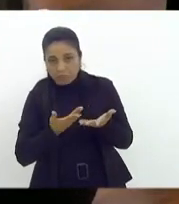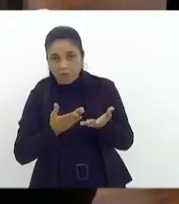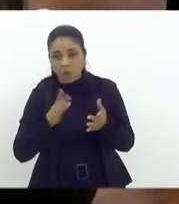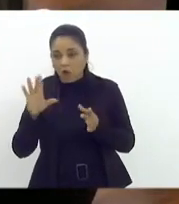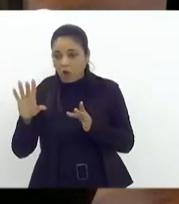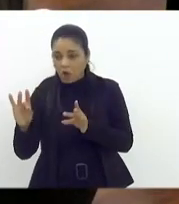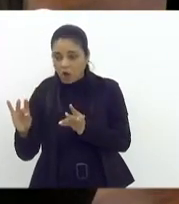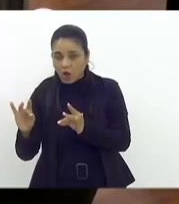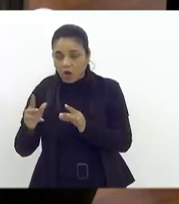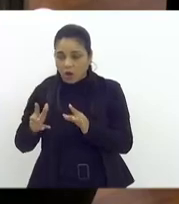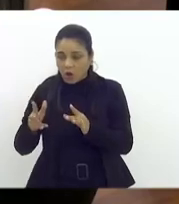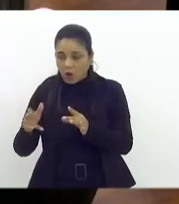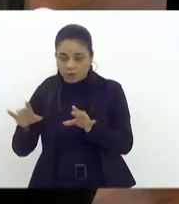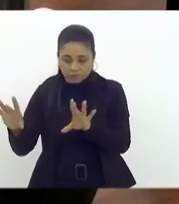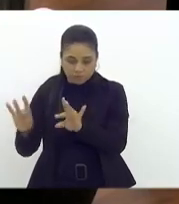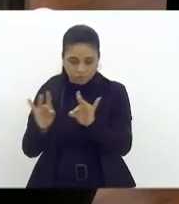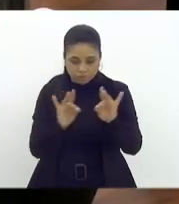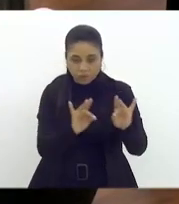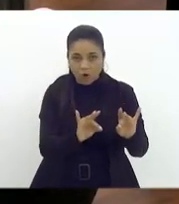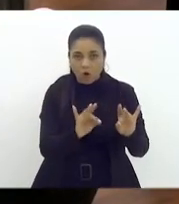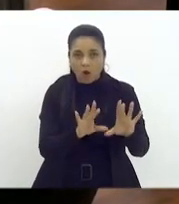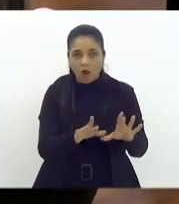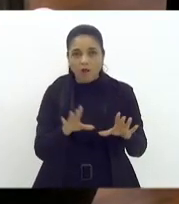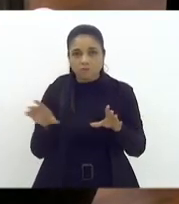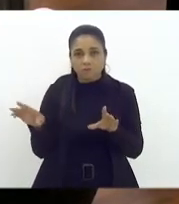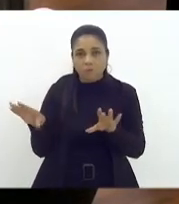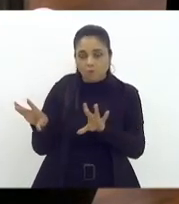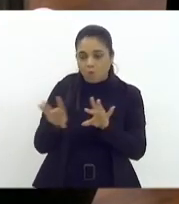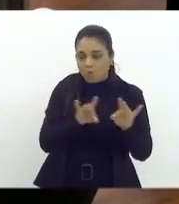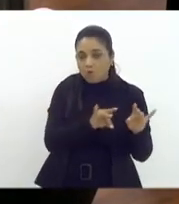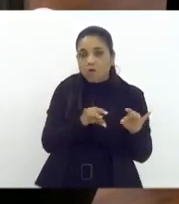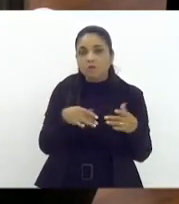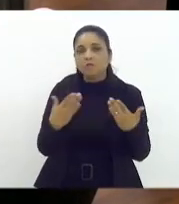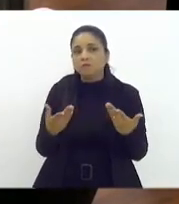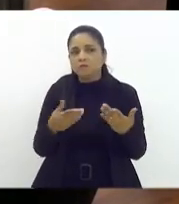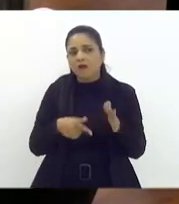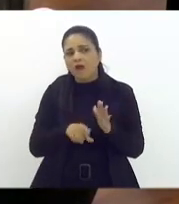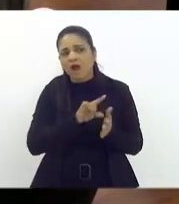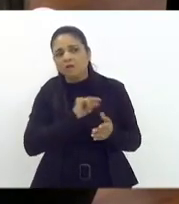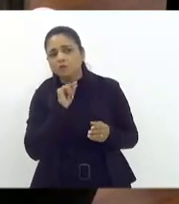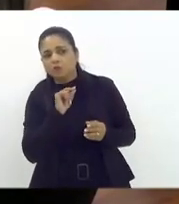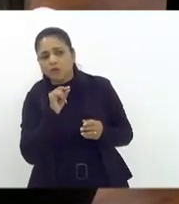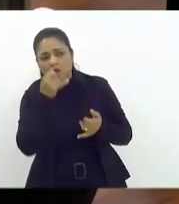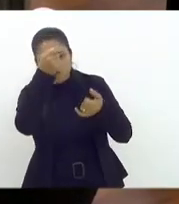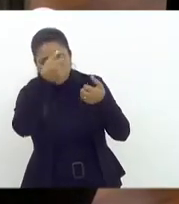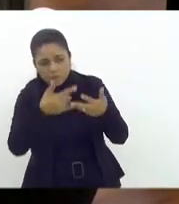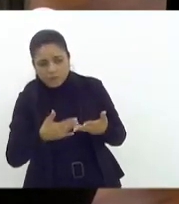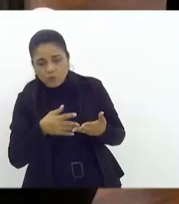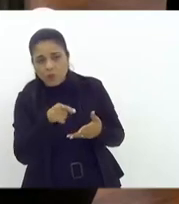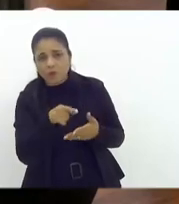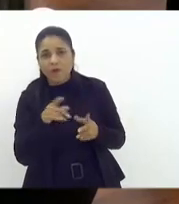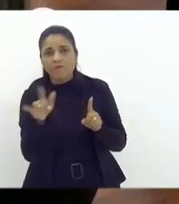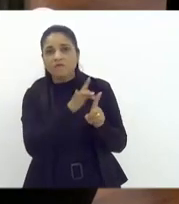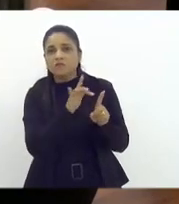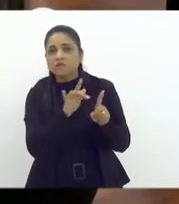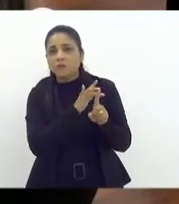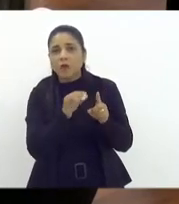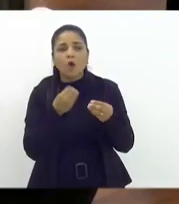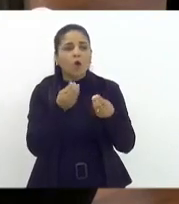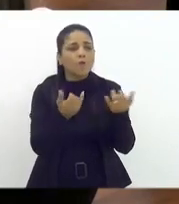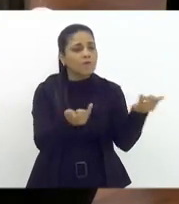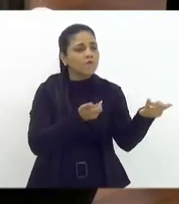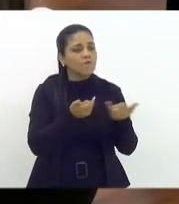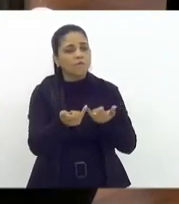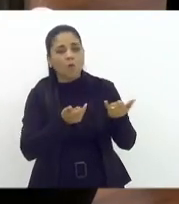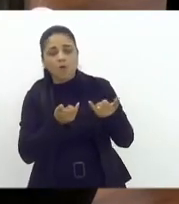e cola que a gente não sabe exatamente o que que foi dito para testemunha vítima antes de fazer o reconhecimento como é que eu obtive informações